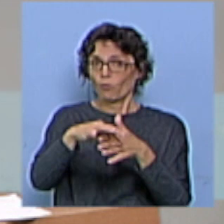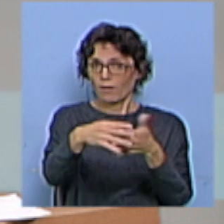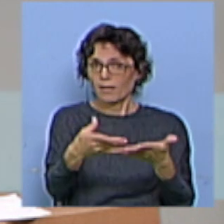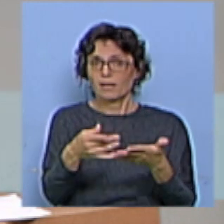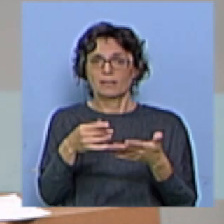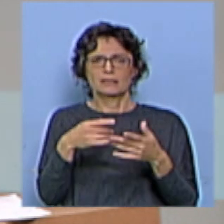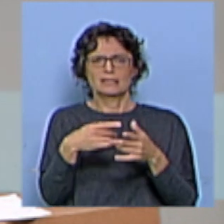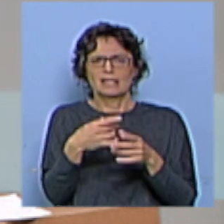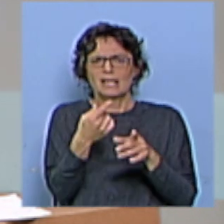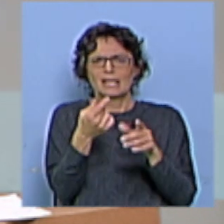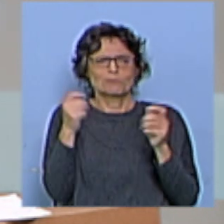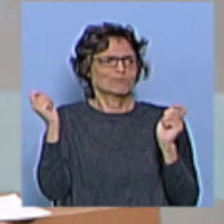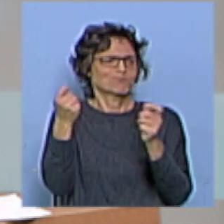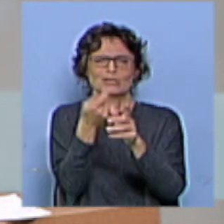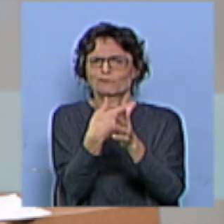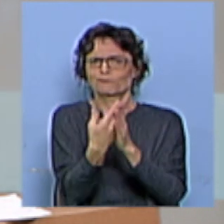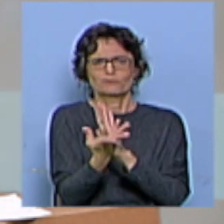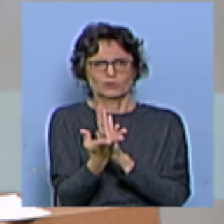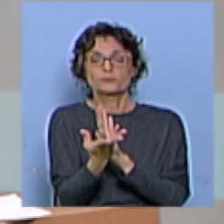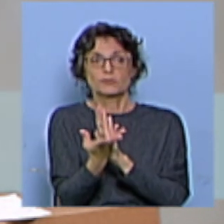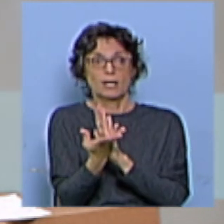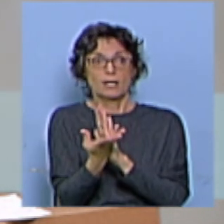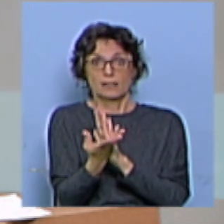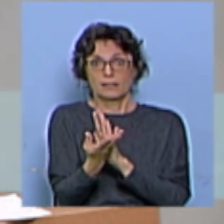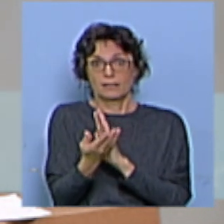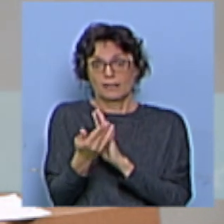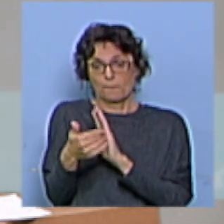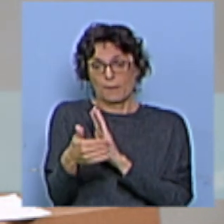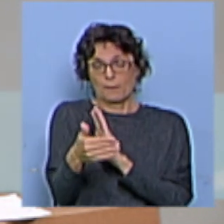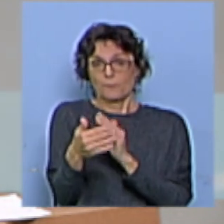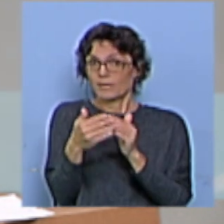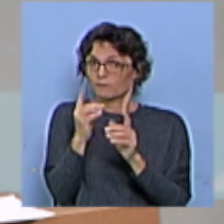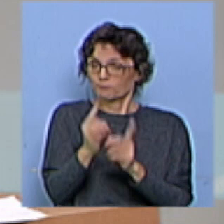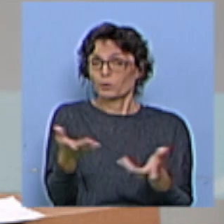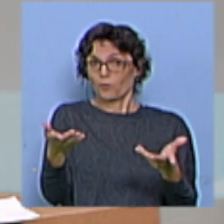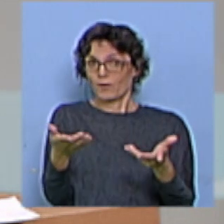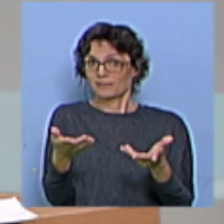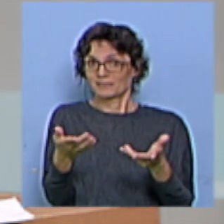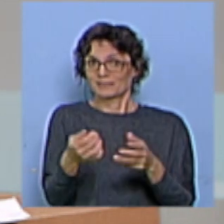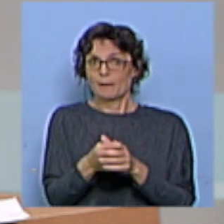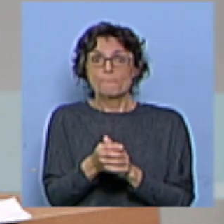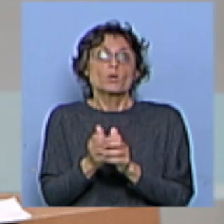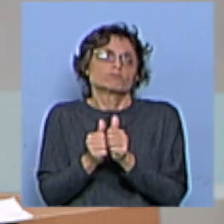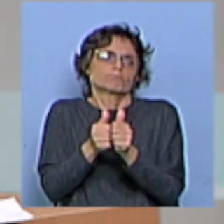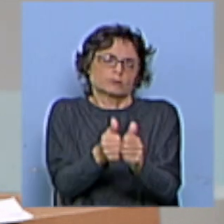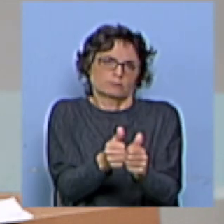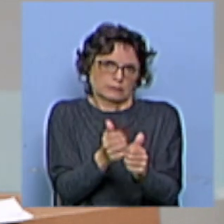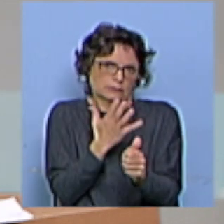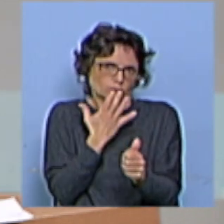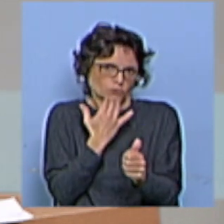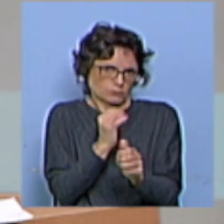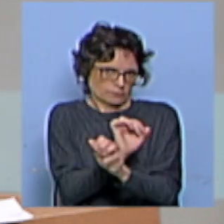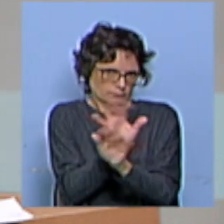de eventos que vai começar a decorrer agora dentro desta nova normalidade, como é evidente.